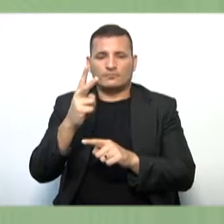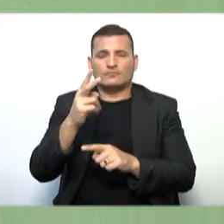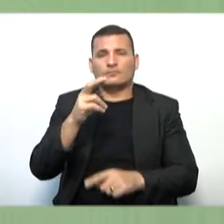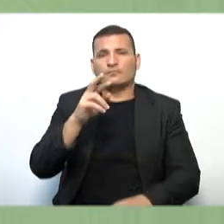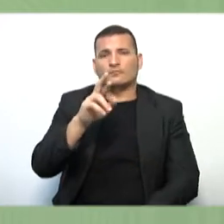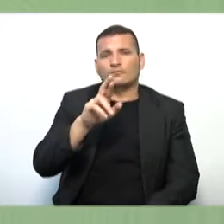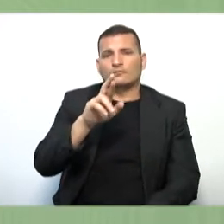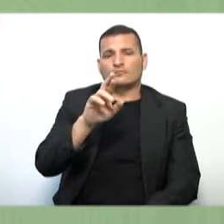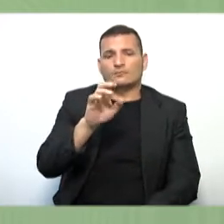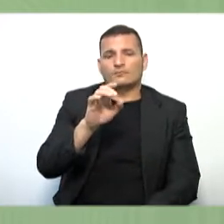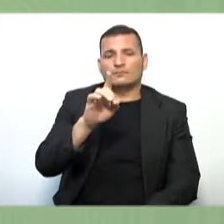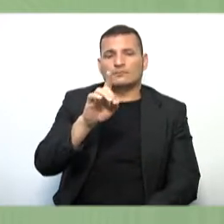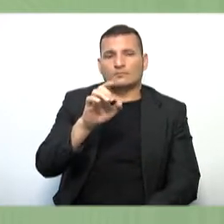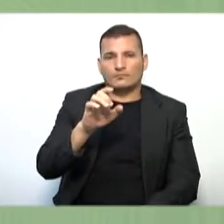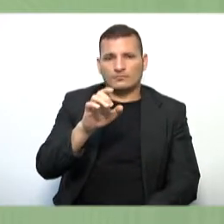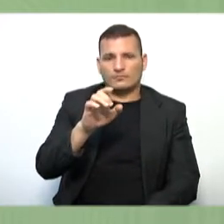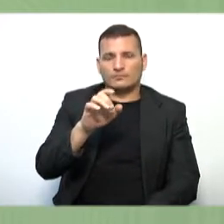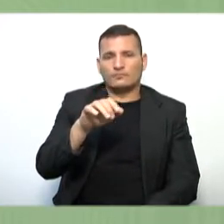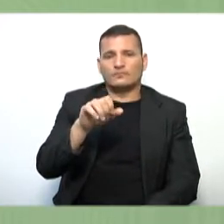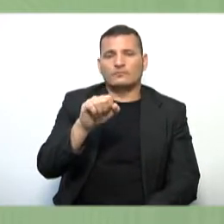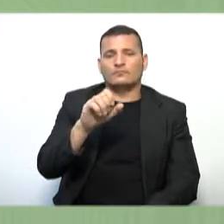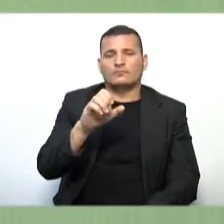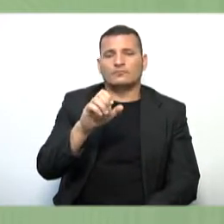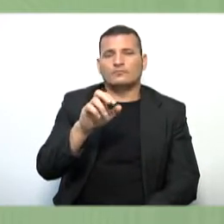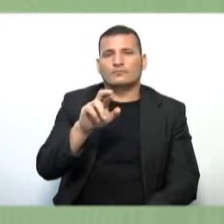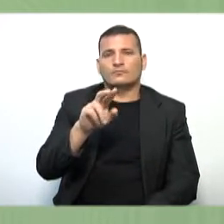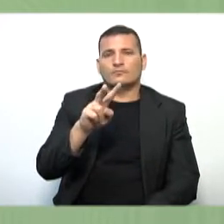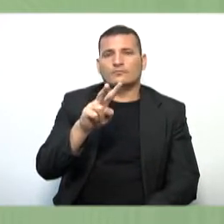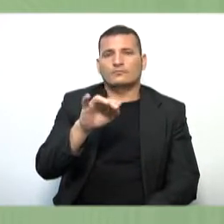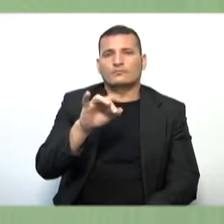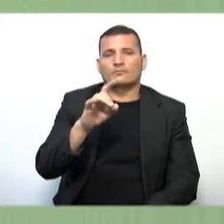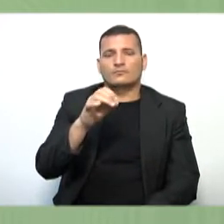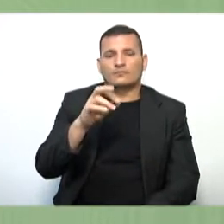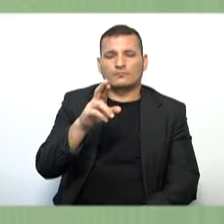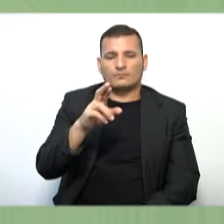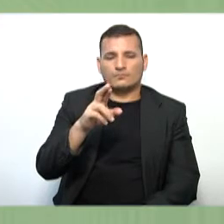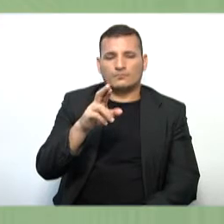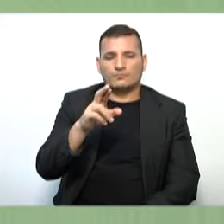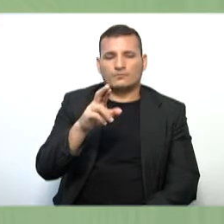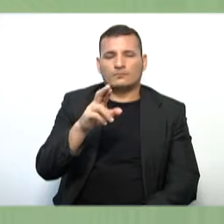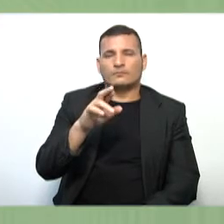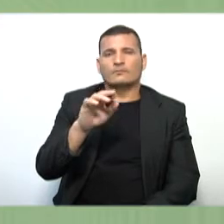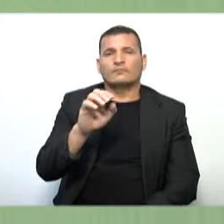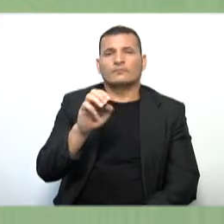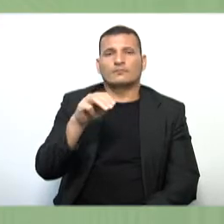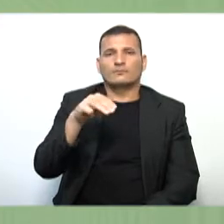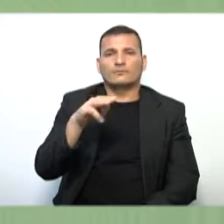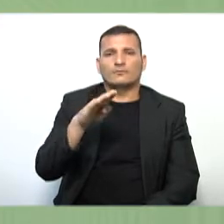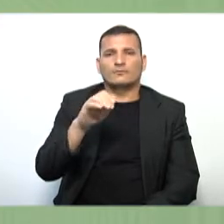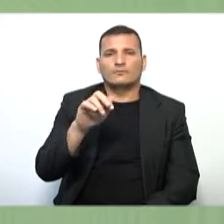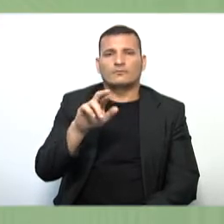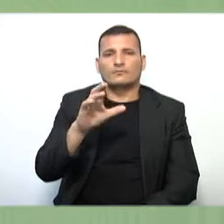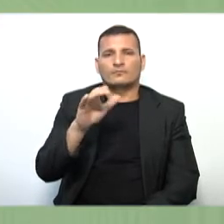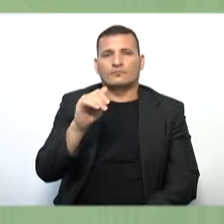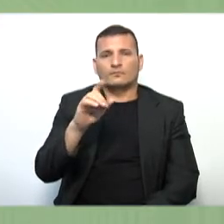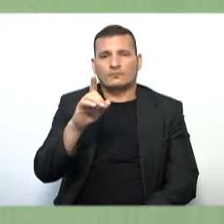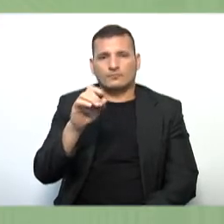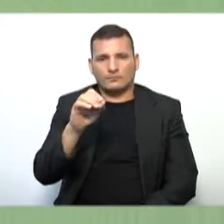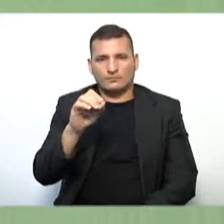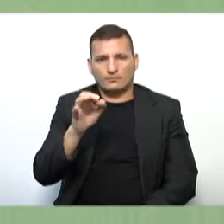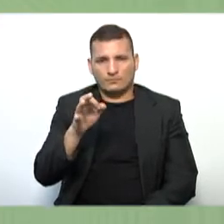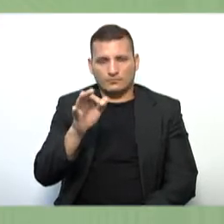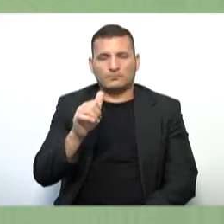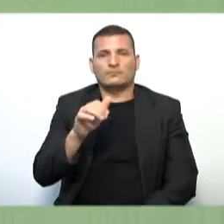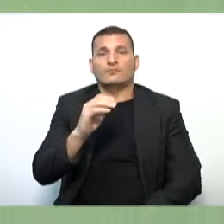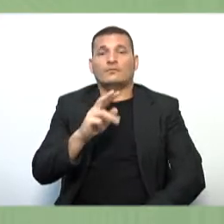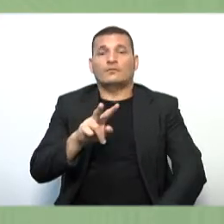desktop, servidor e embarcado. O sistema monotarefa, né, como o nome